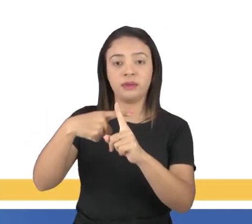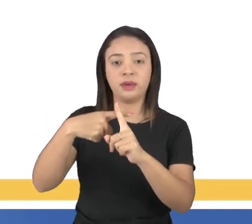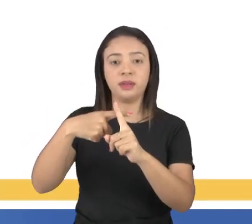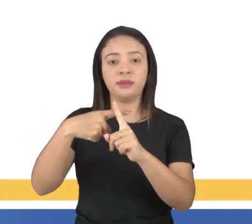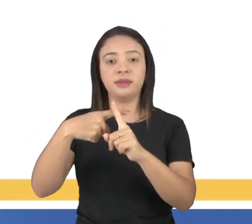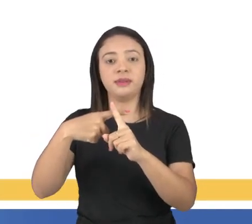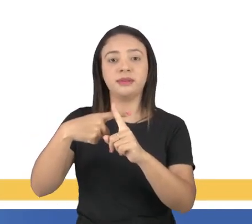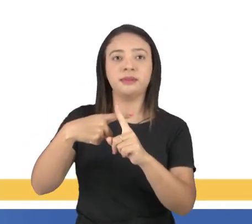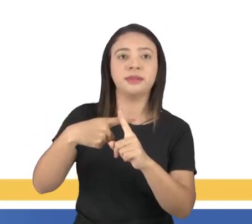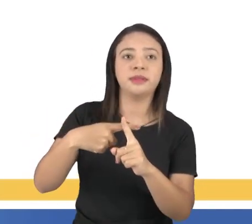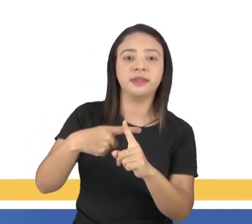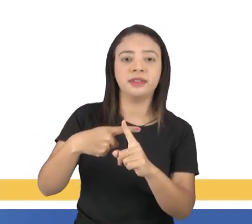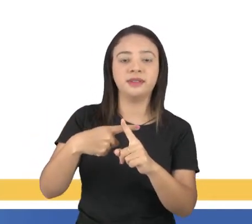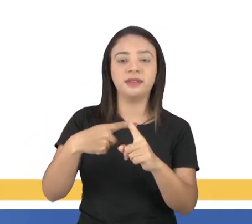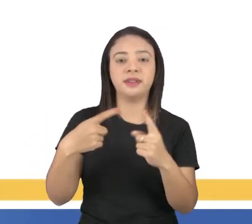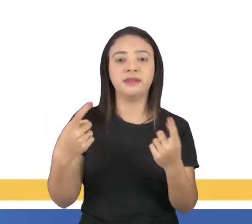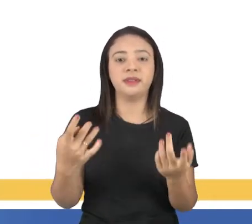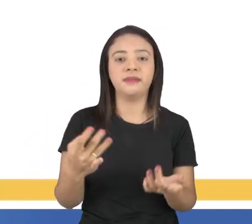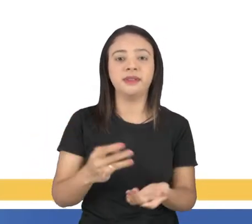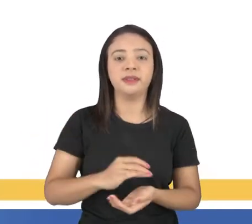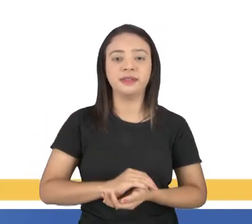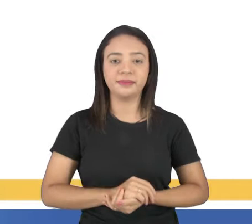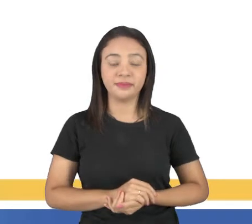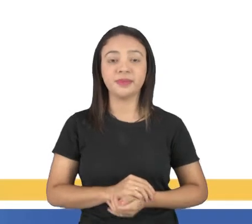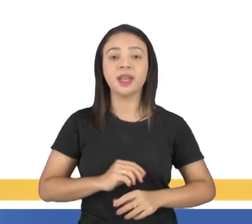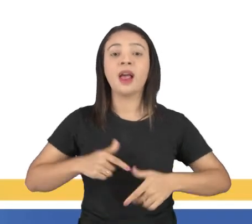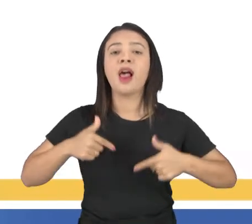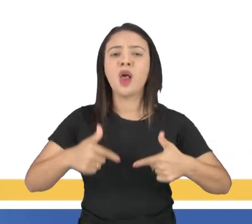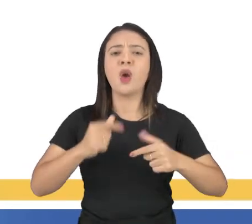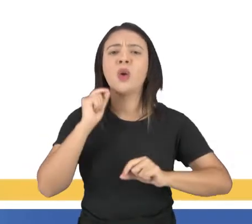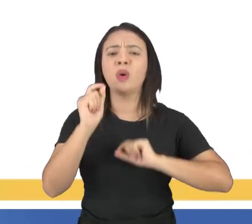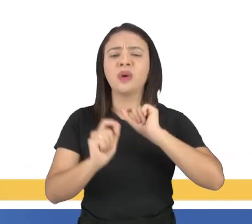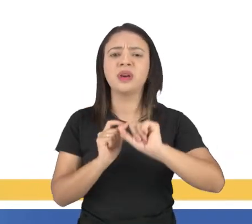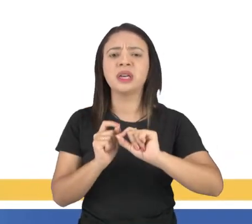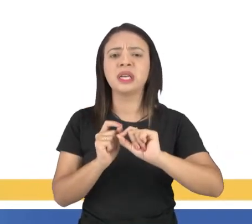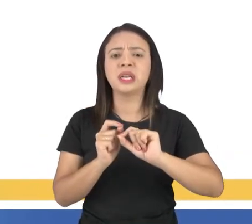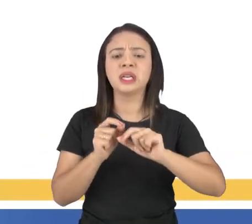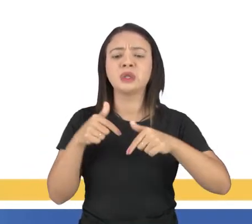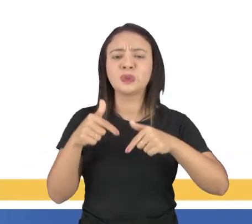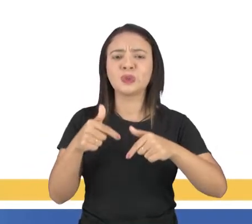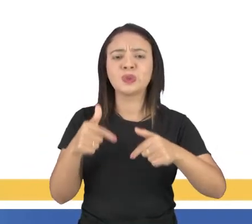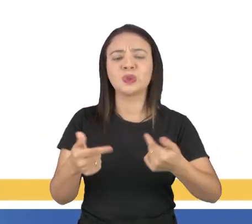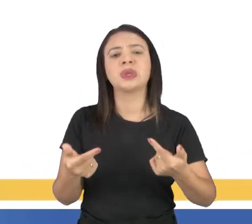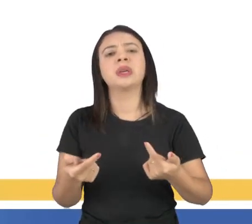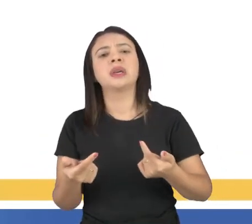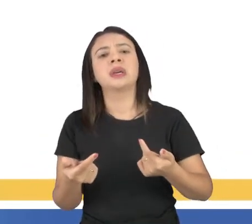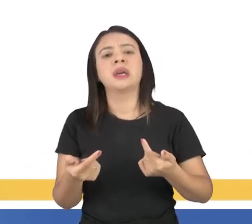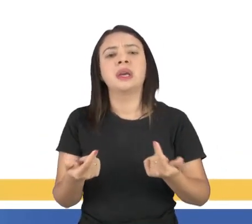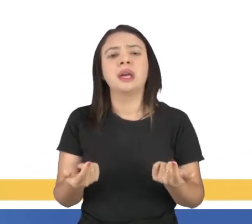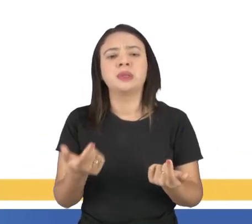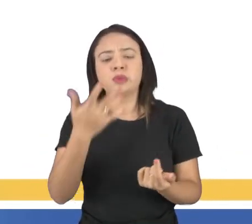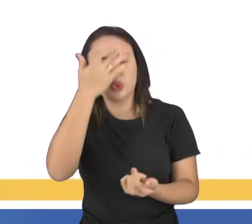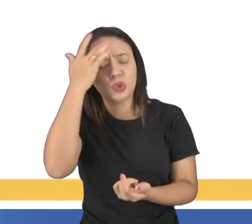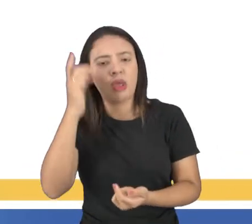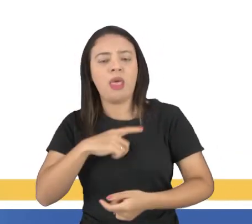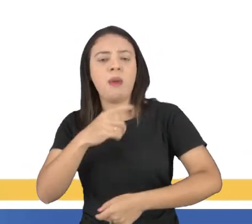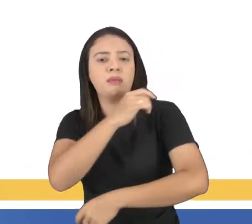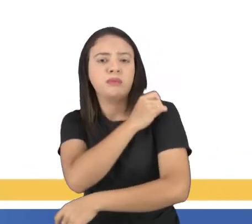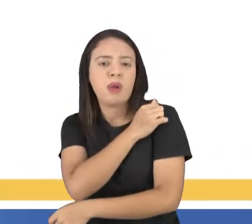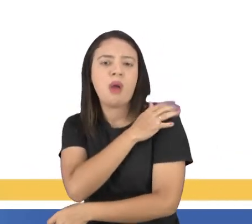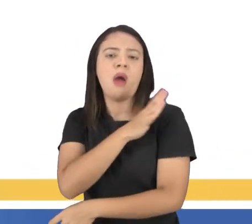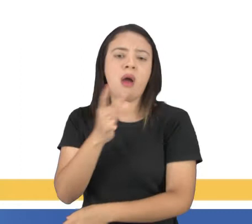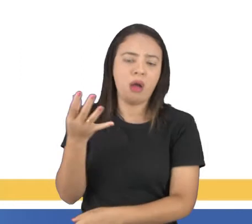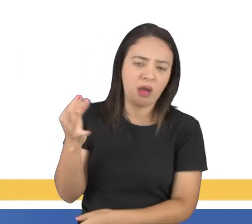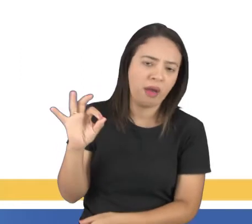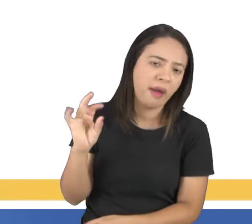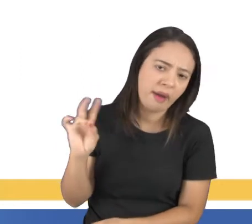mais comumente conhecida, que é um movimento que luta aí contra os processos de homofobia, transfobia, enfim. E